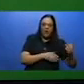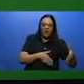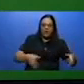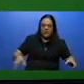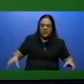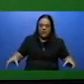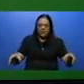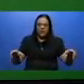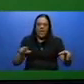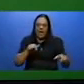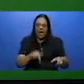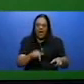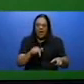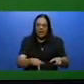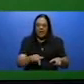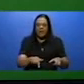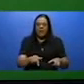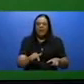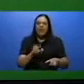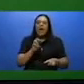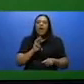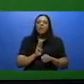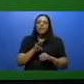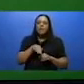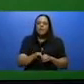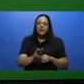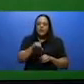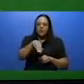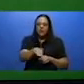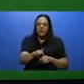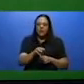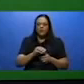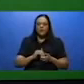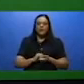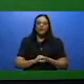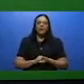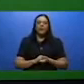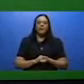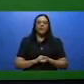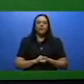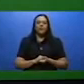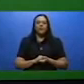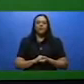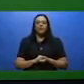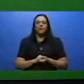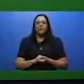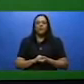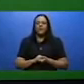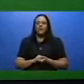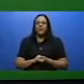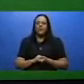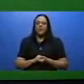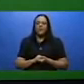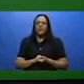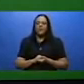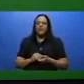Olha lá. Aí o Luan tem uma informação para dar para a gente aqui, ó. Olha aí, o Luan não, é o